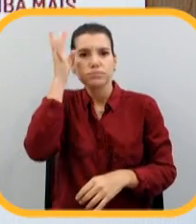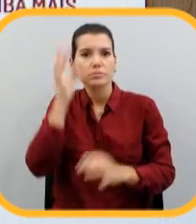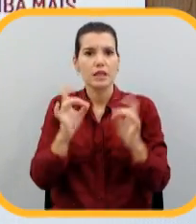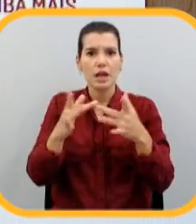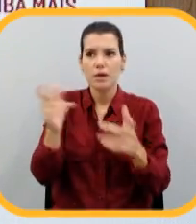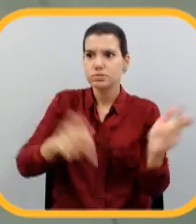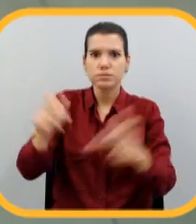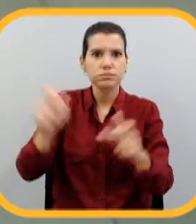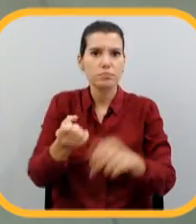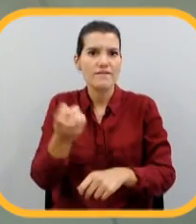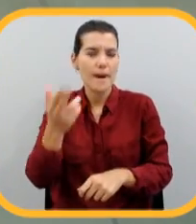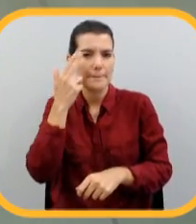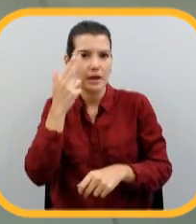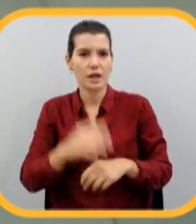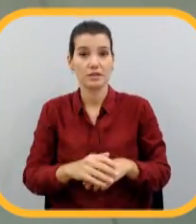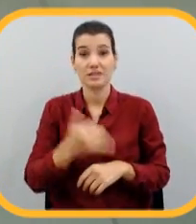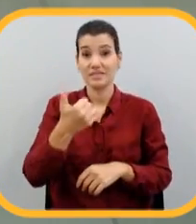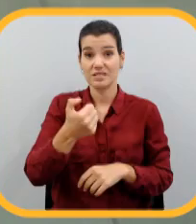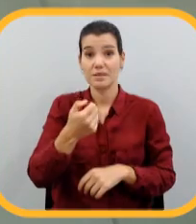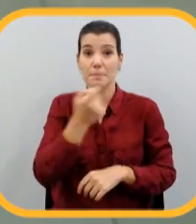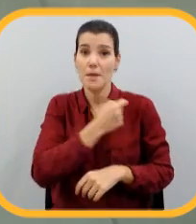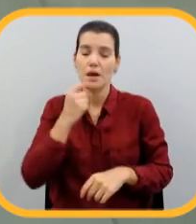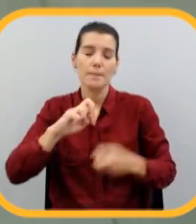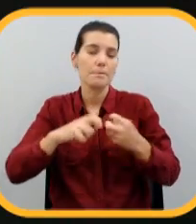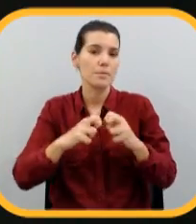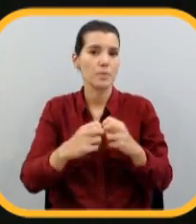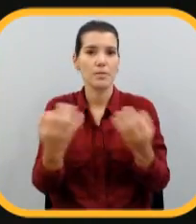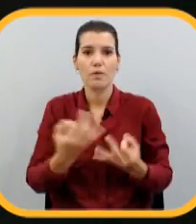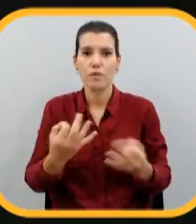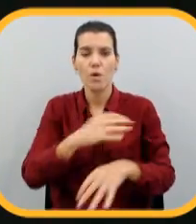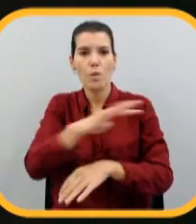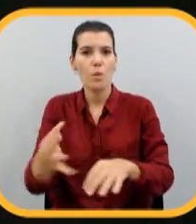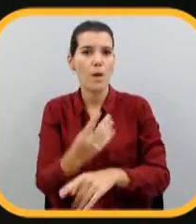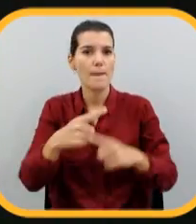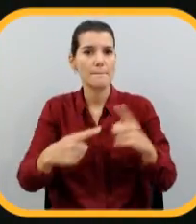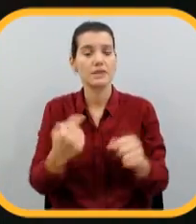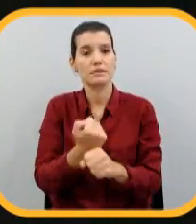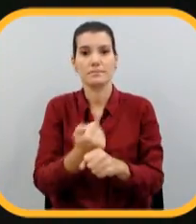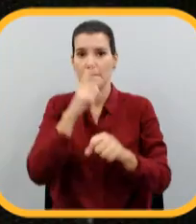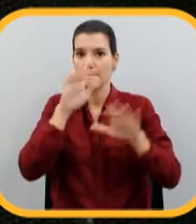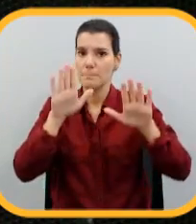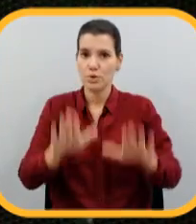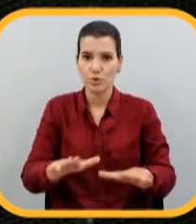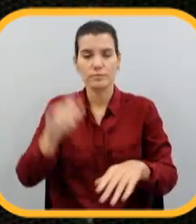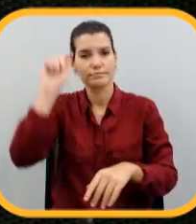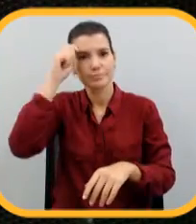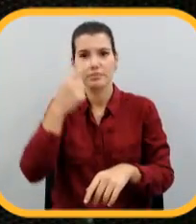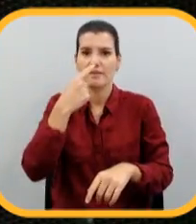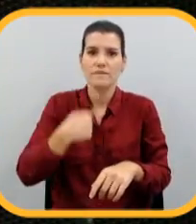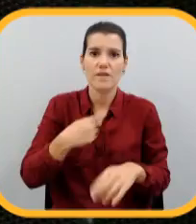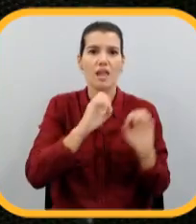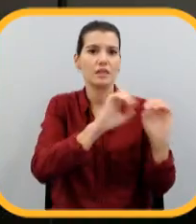vários ciberataques. O dia 25 de maio foi marcado por uma maior instabilidade, o que resultou numa suspensão de 4 horas e meia dos serviços